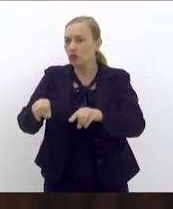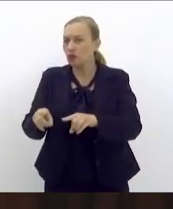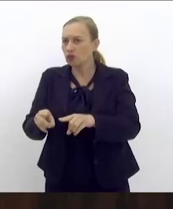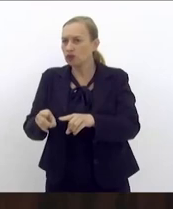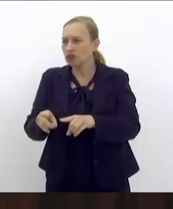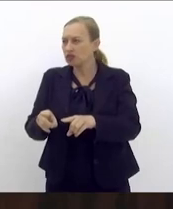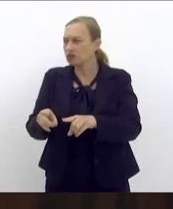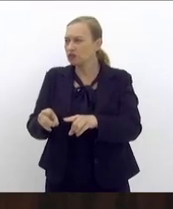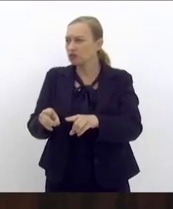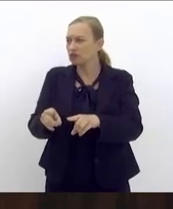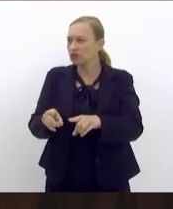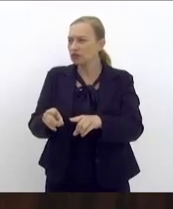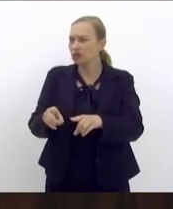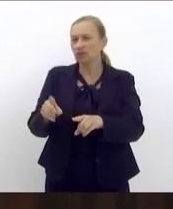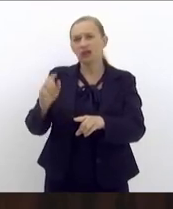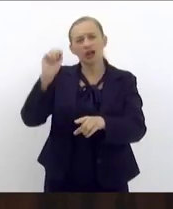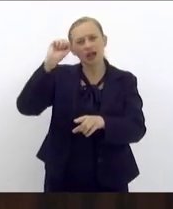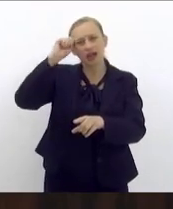Caxias